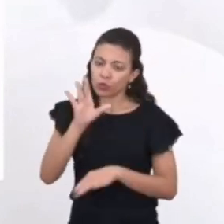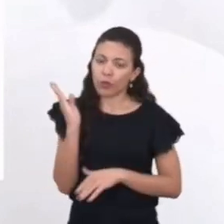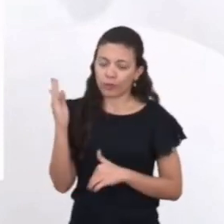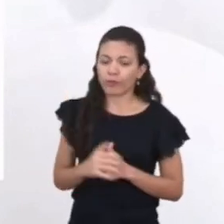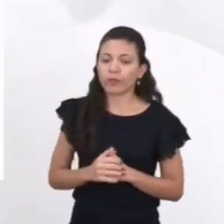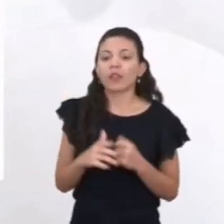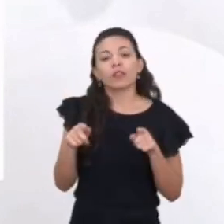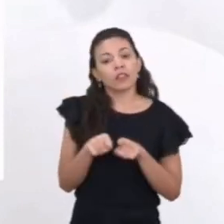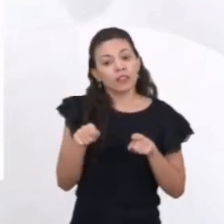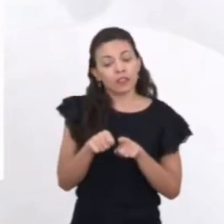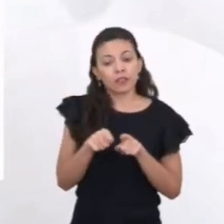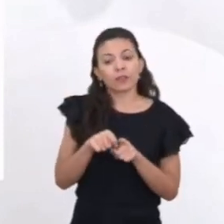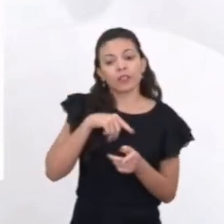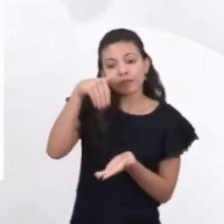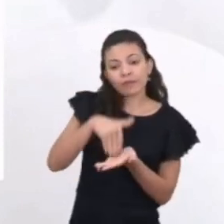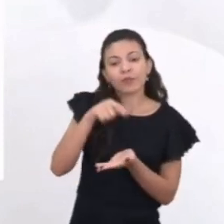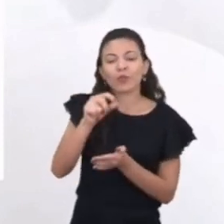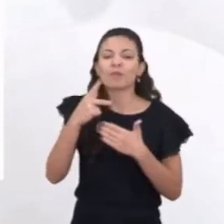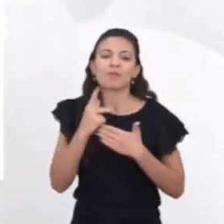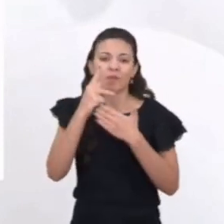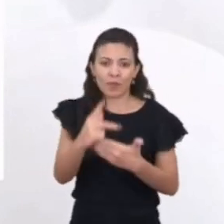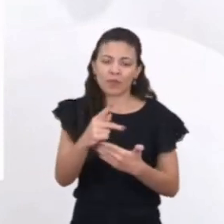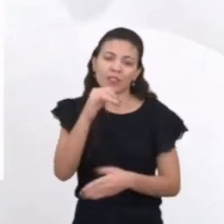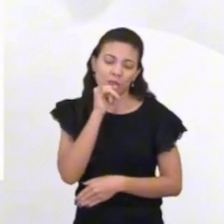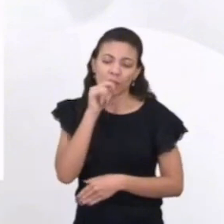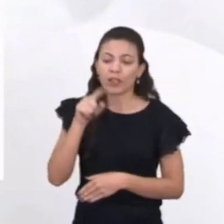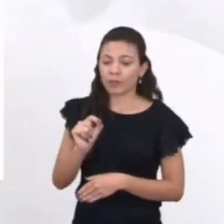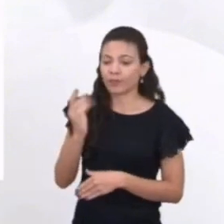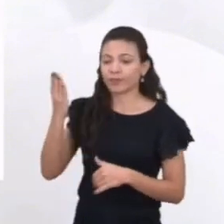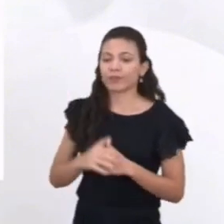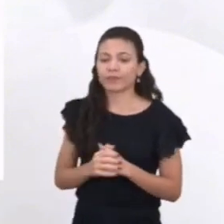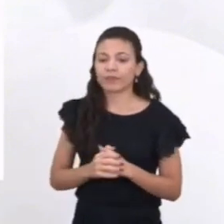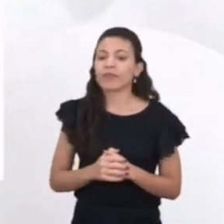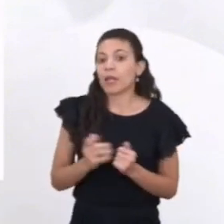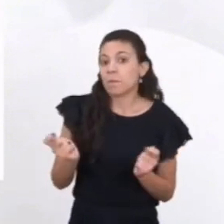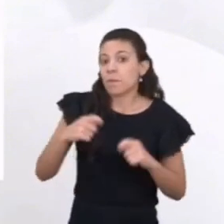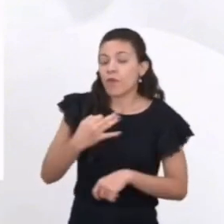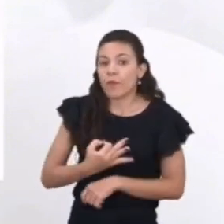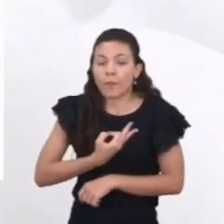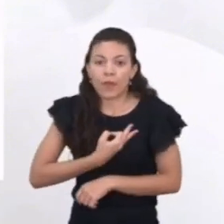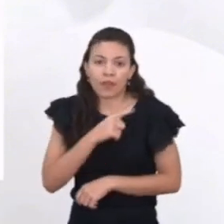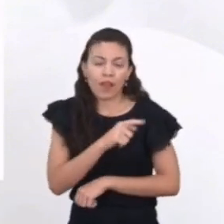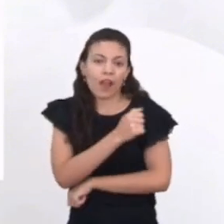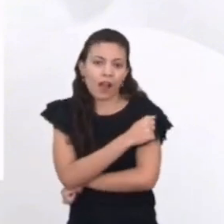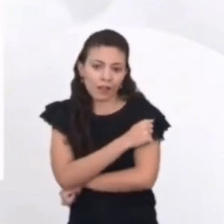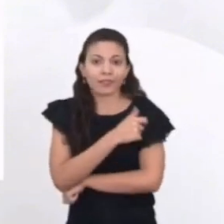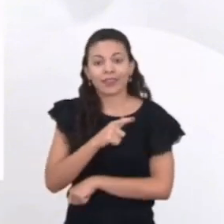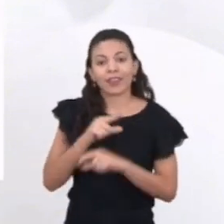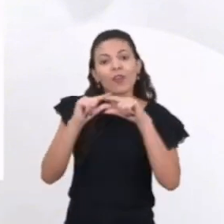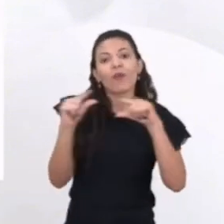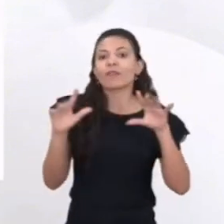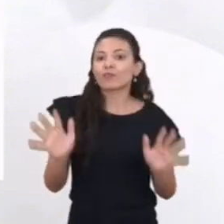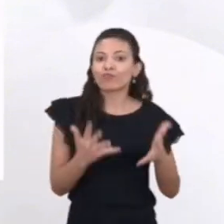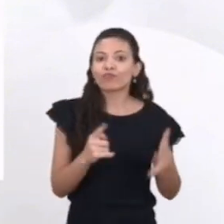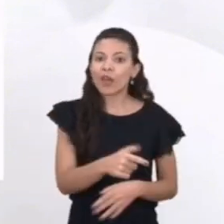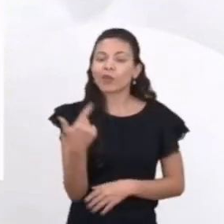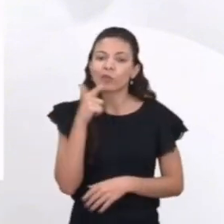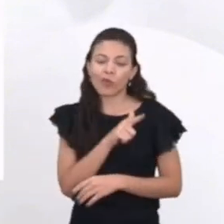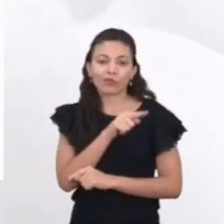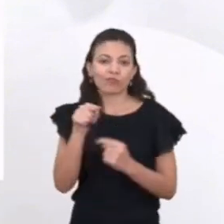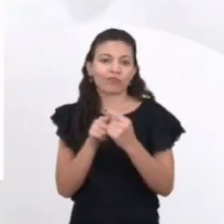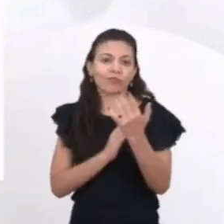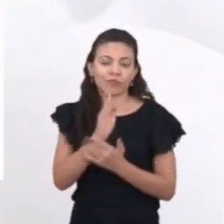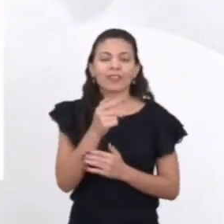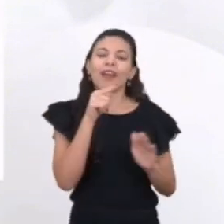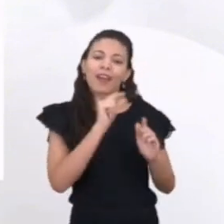E ali embaixo eu vou ter a premiação, então tem ali o espaço da possível medalha para esse estudante. E aí vai ter uma frase incentivando ele a essa conquista. Então, cumpra as